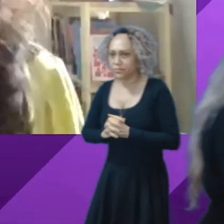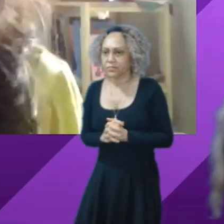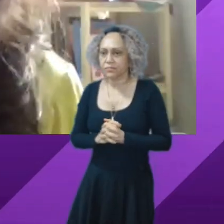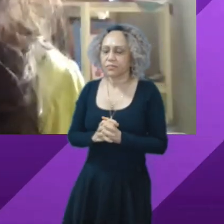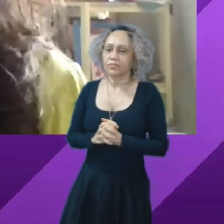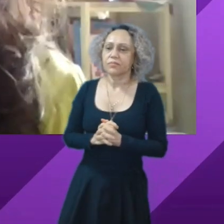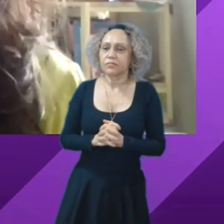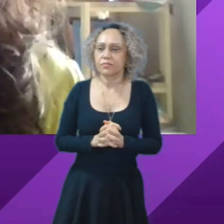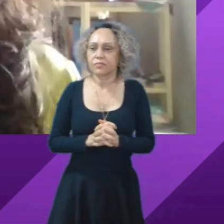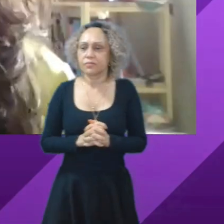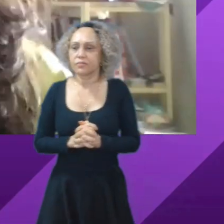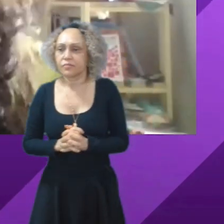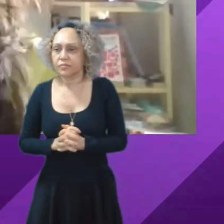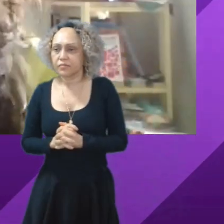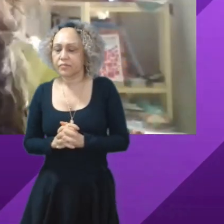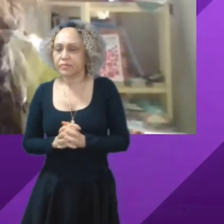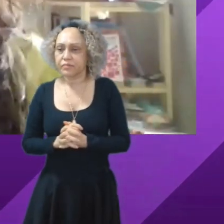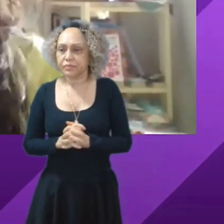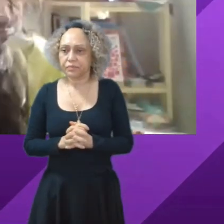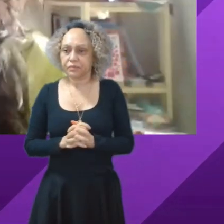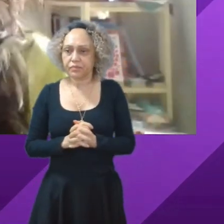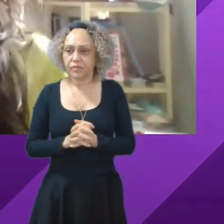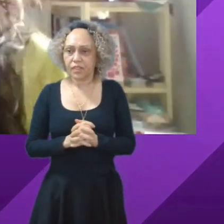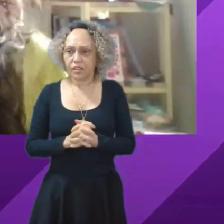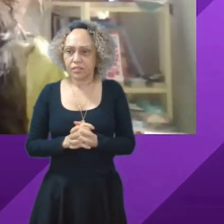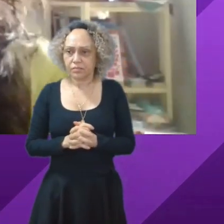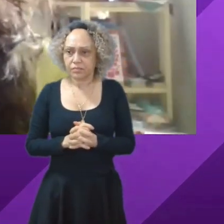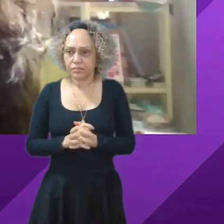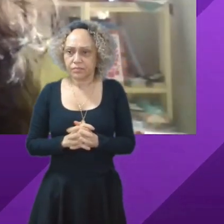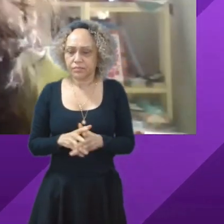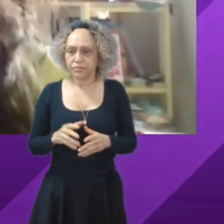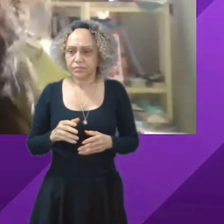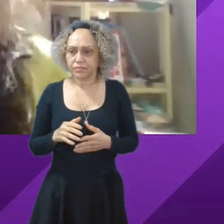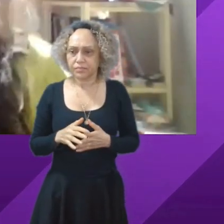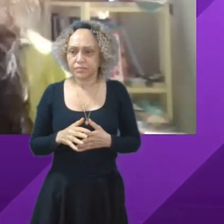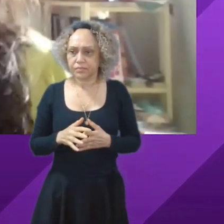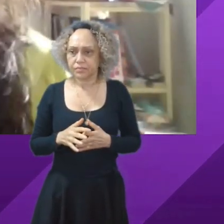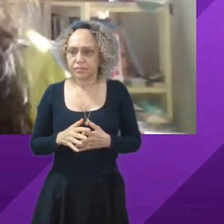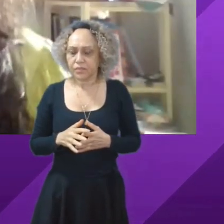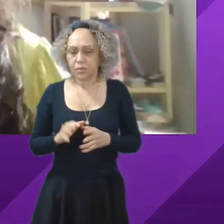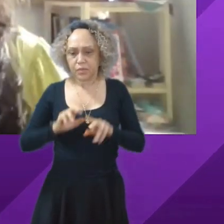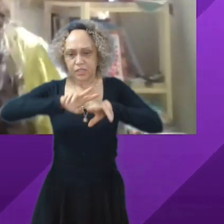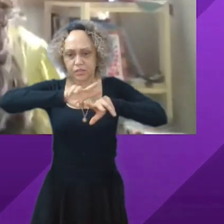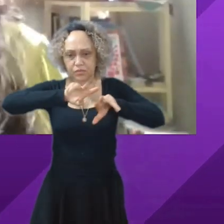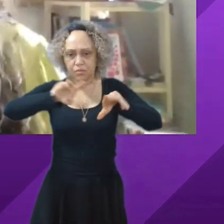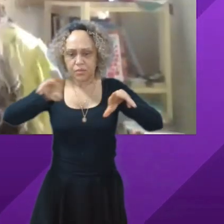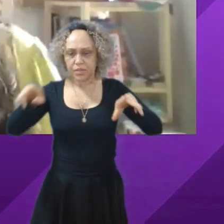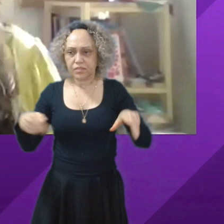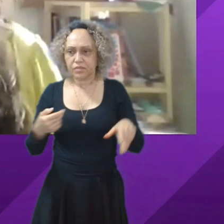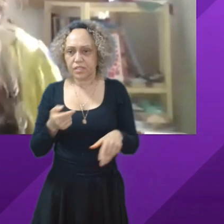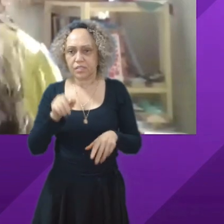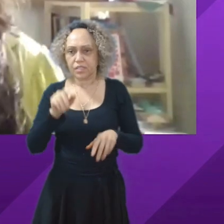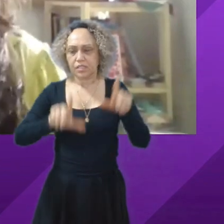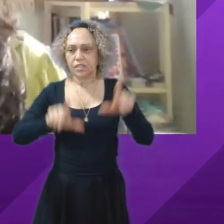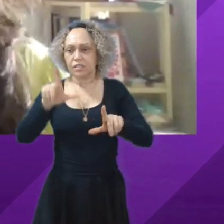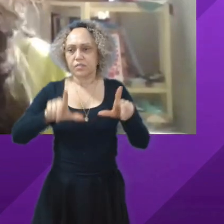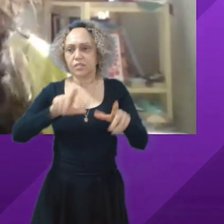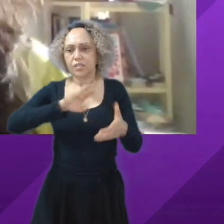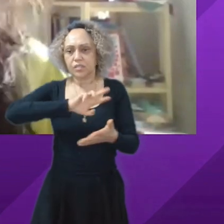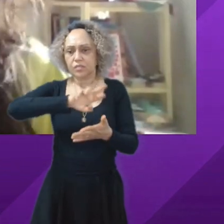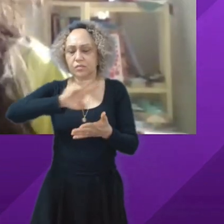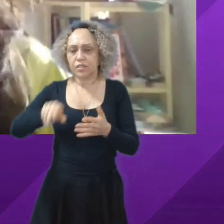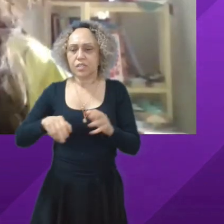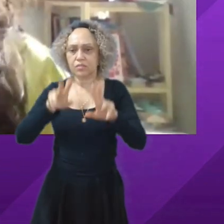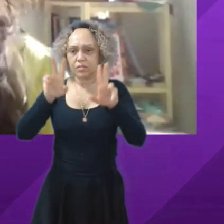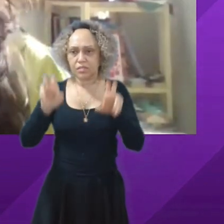discutindo isso de forma bem diversa aqui na TV, na verdade. A gente já trouxe diversos temas para